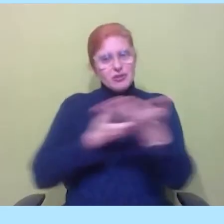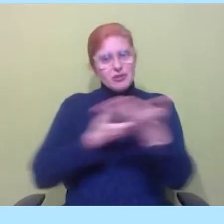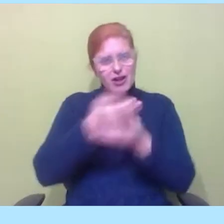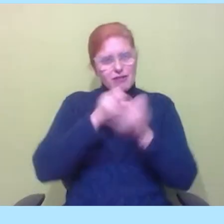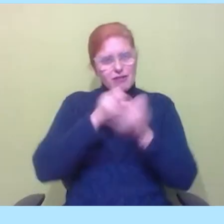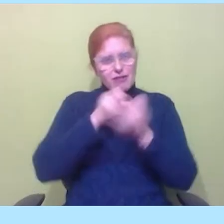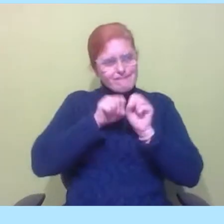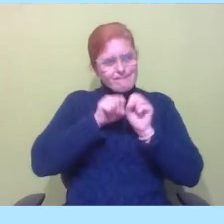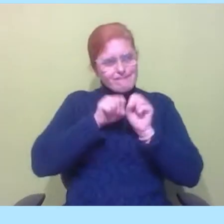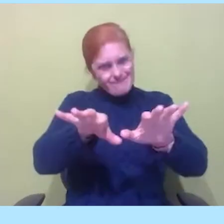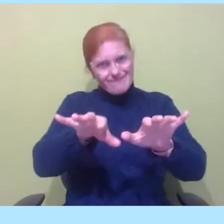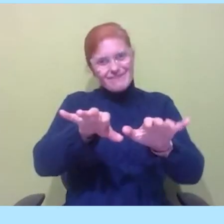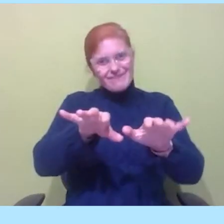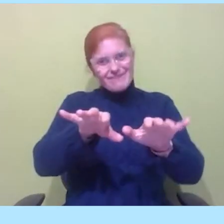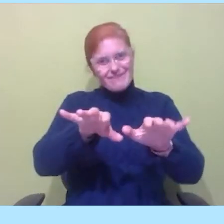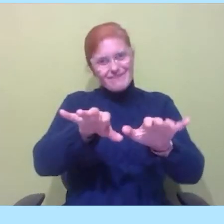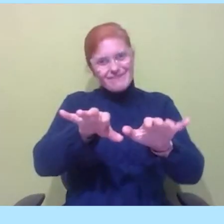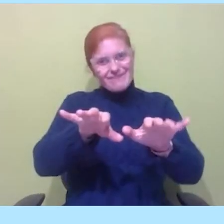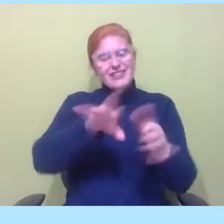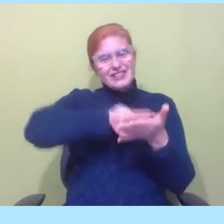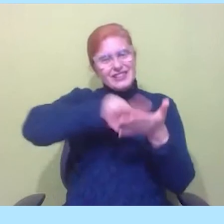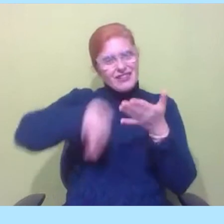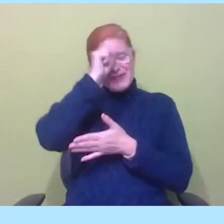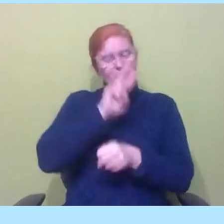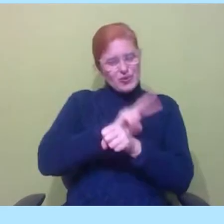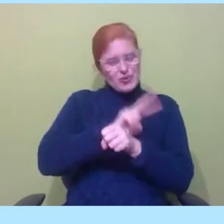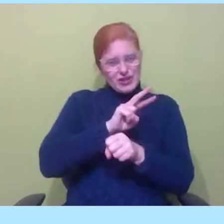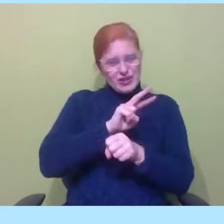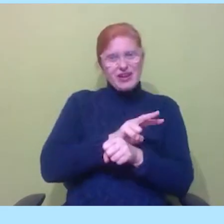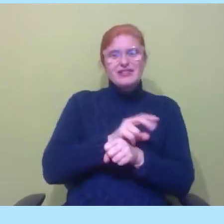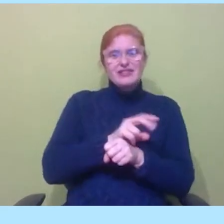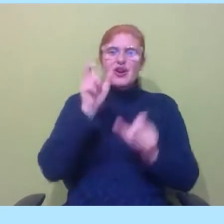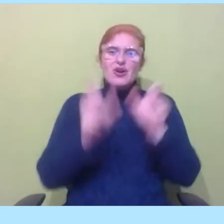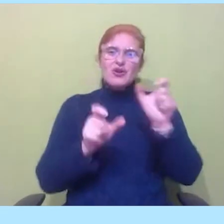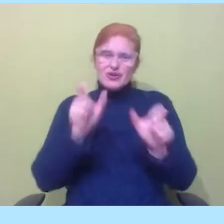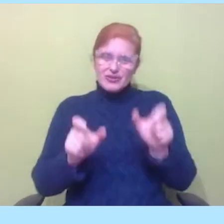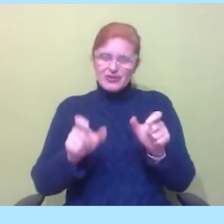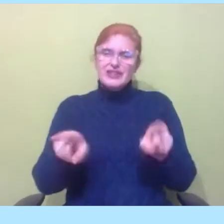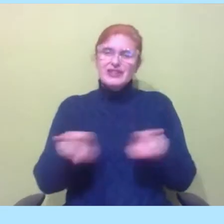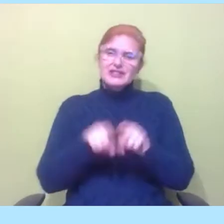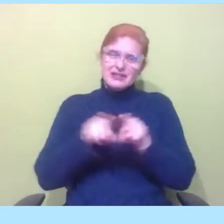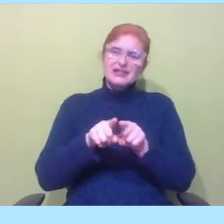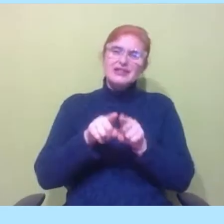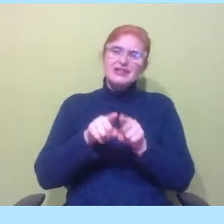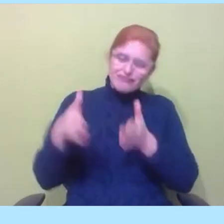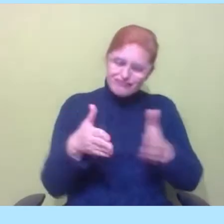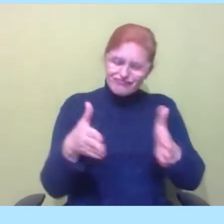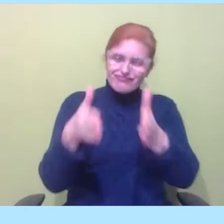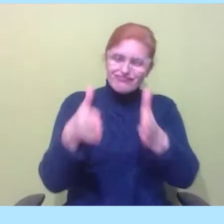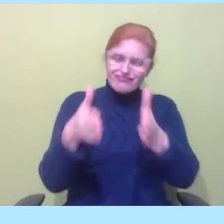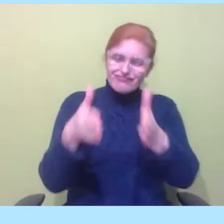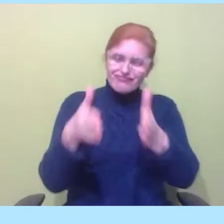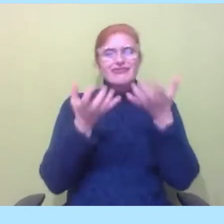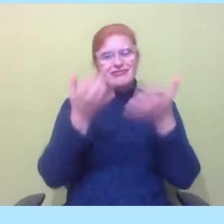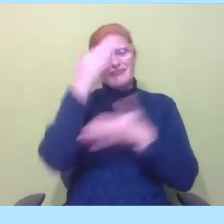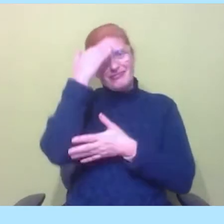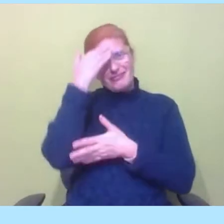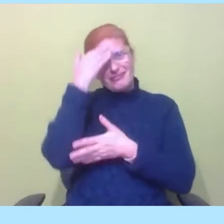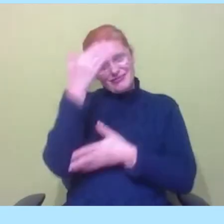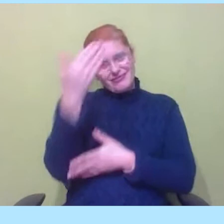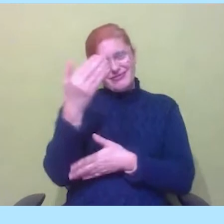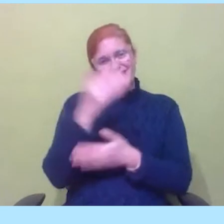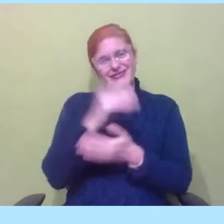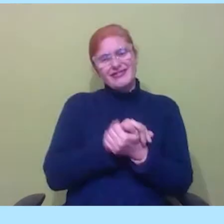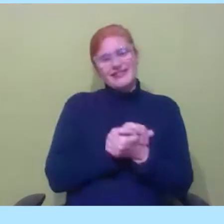esses cuidados com quem ainda também está nesse caminho. Então, eu só quero mesmo agradecer, enfim, né, por